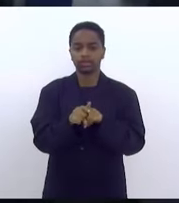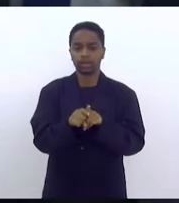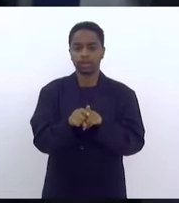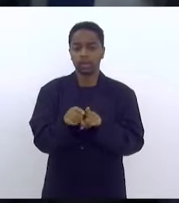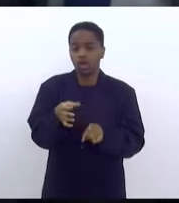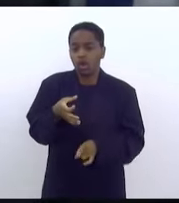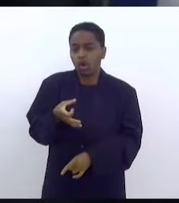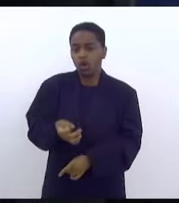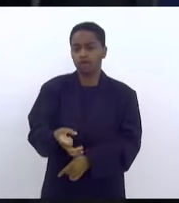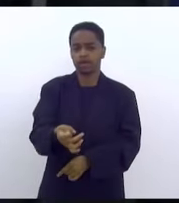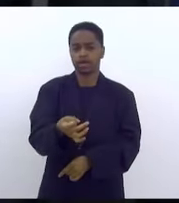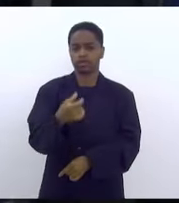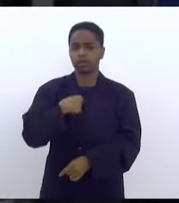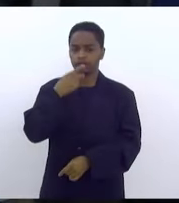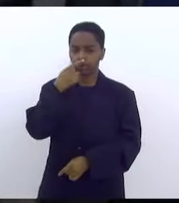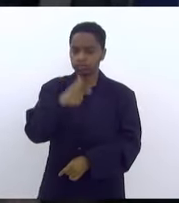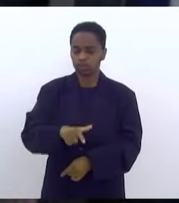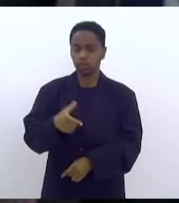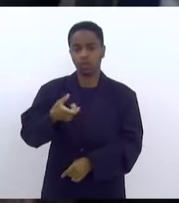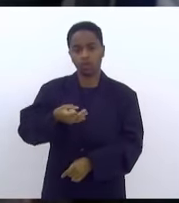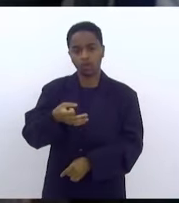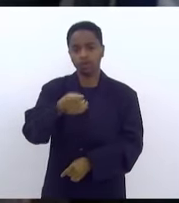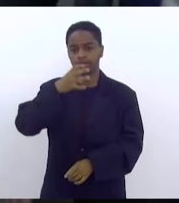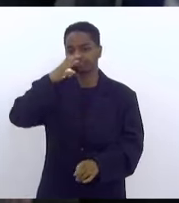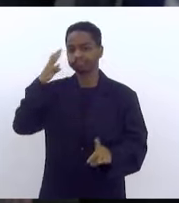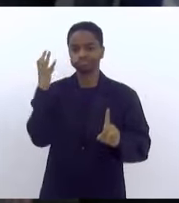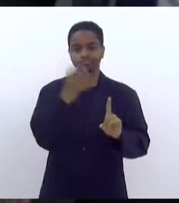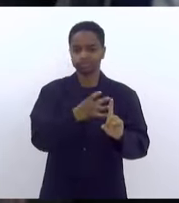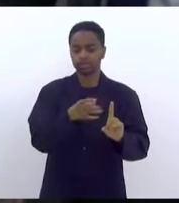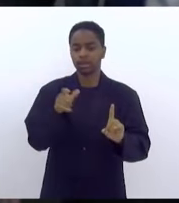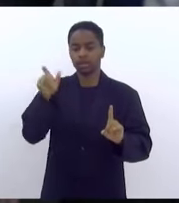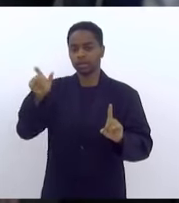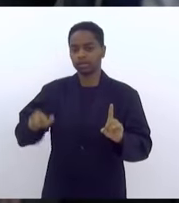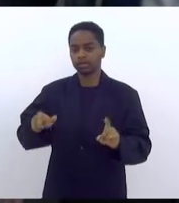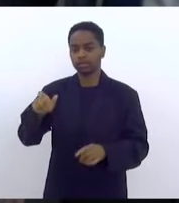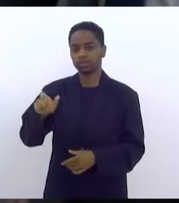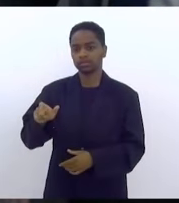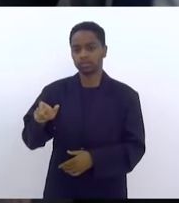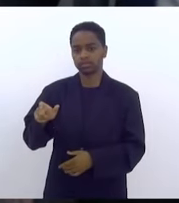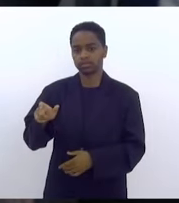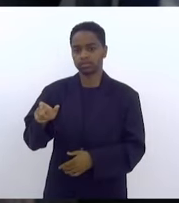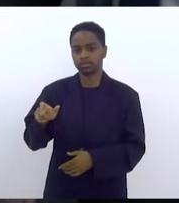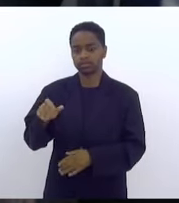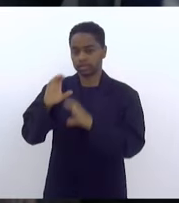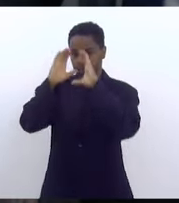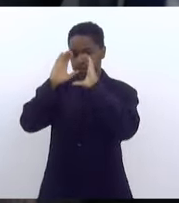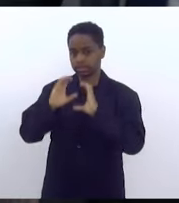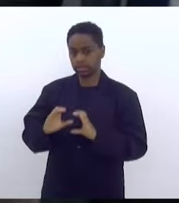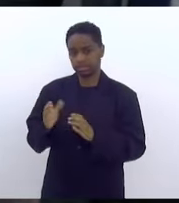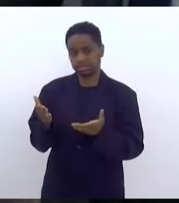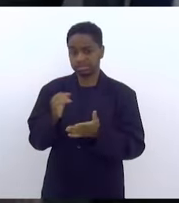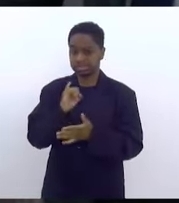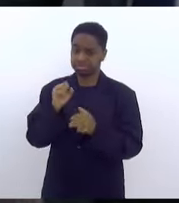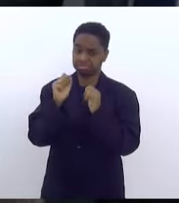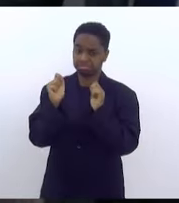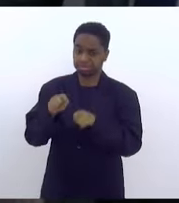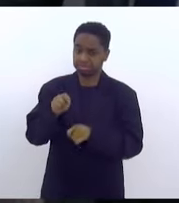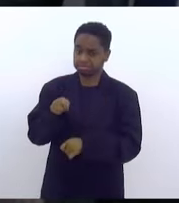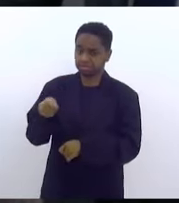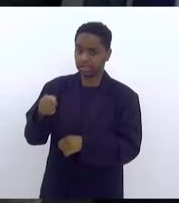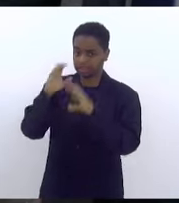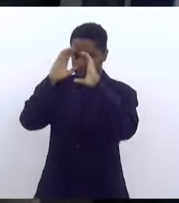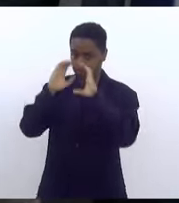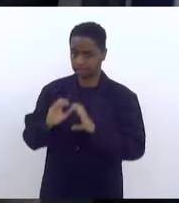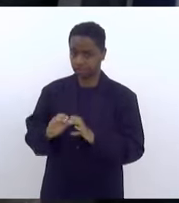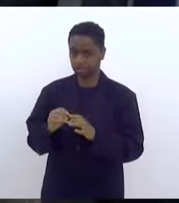repito, covardemente atacado por essa cidadã, se é que pode se chamar dessa forma, nas